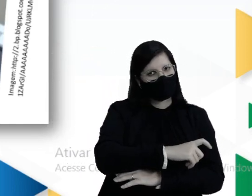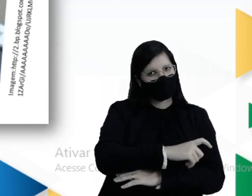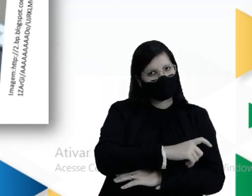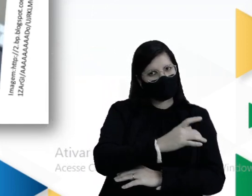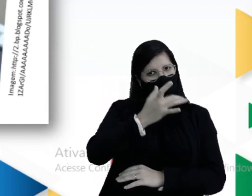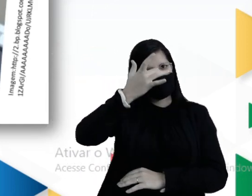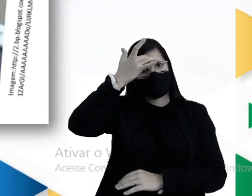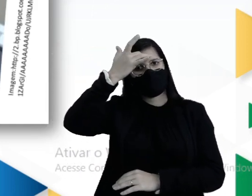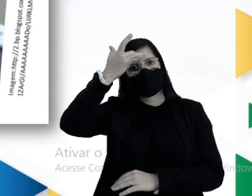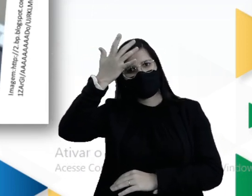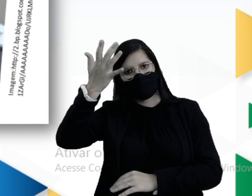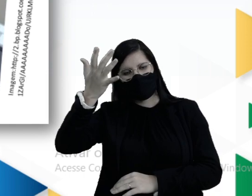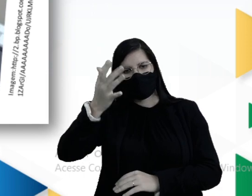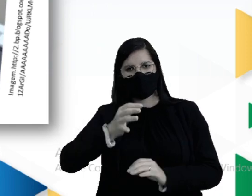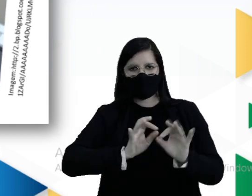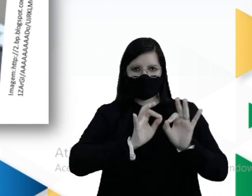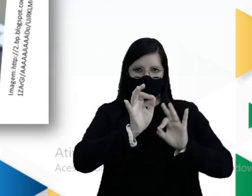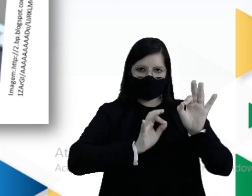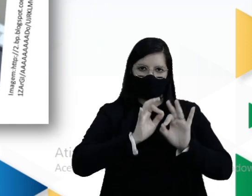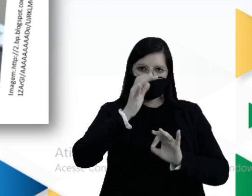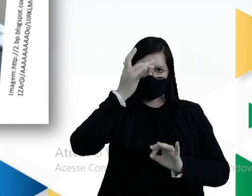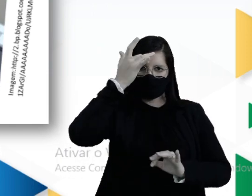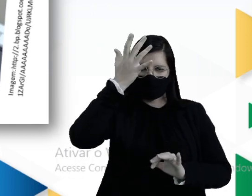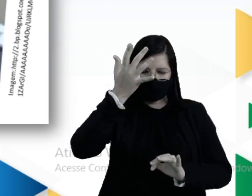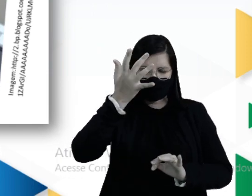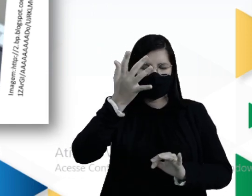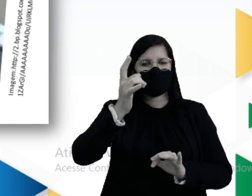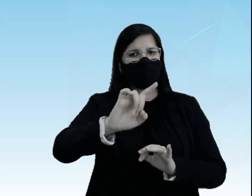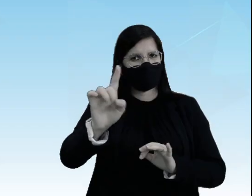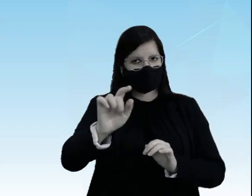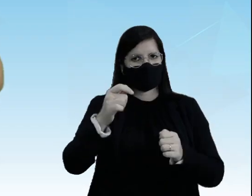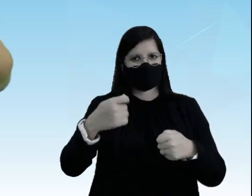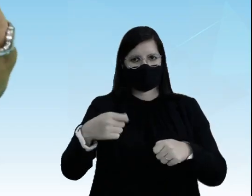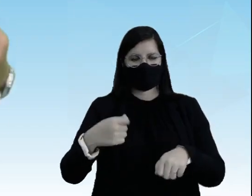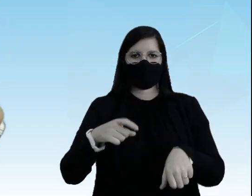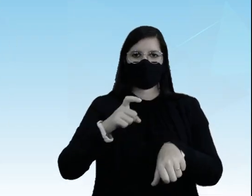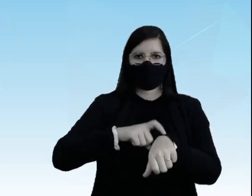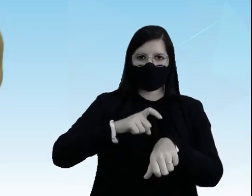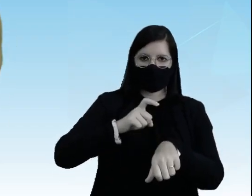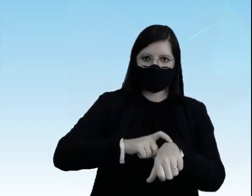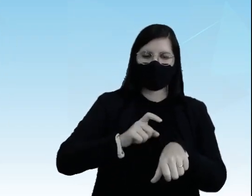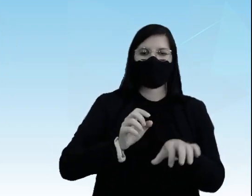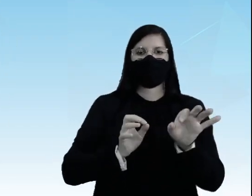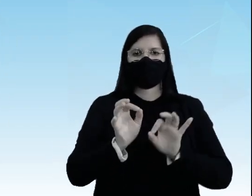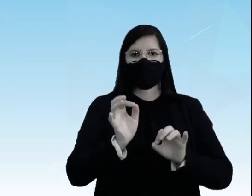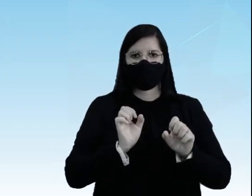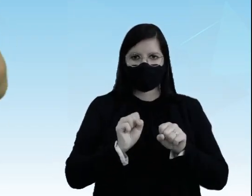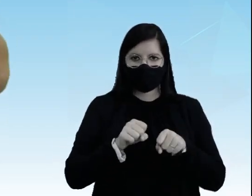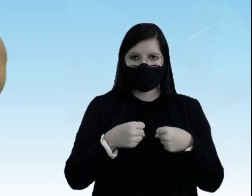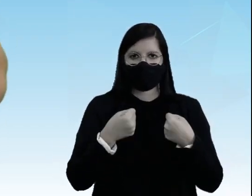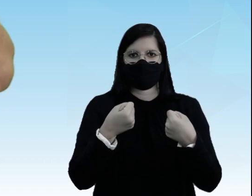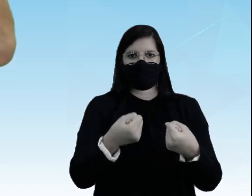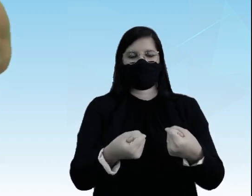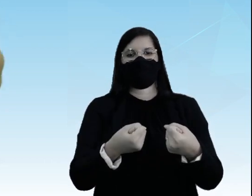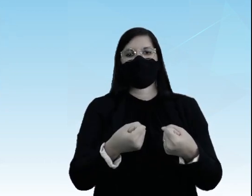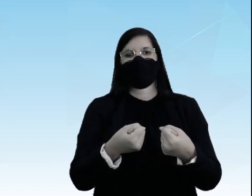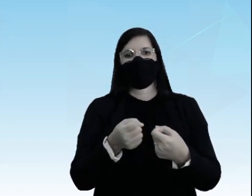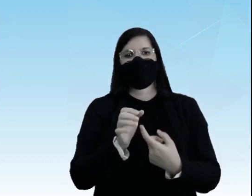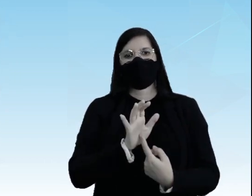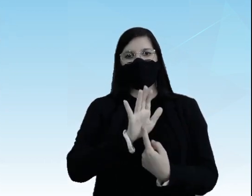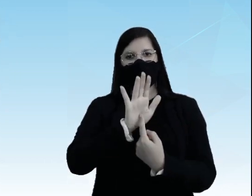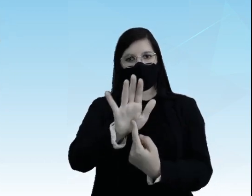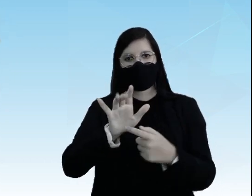Será que planejar é tão fácil? Planejar requer tempo. Planejar requer dedicação. E para apresentar